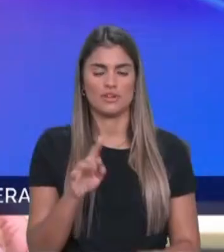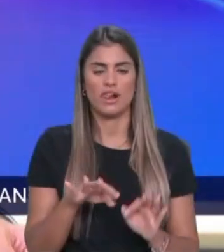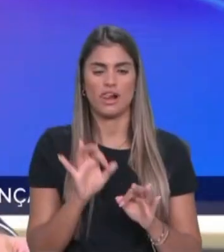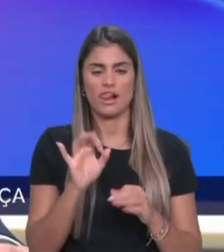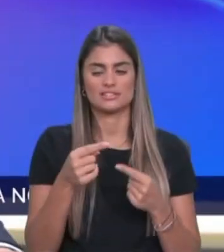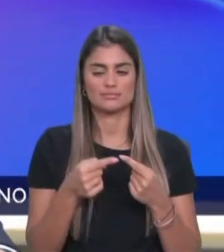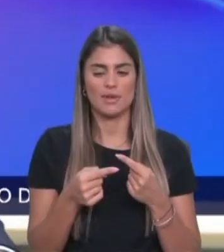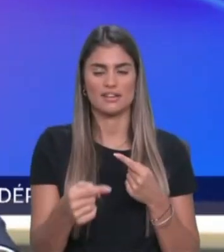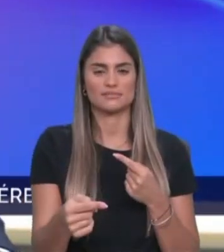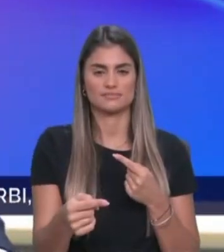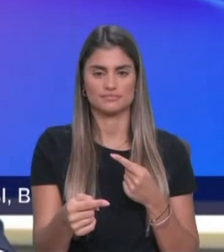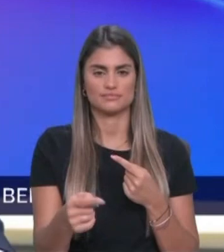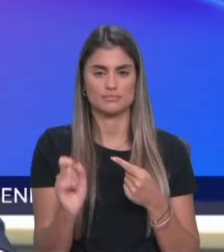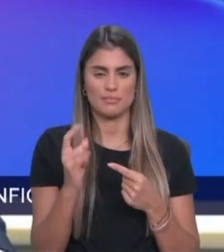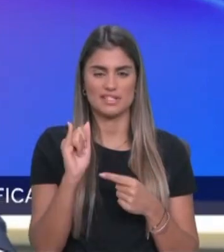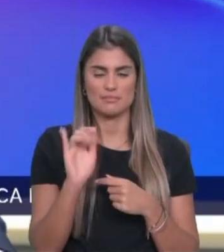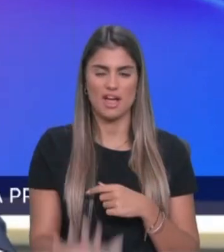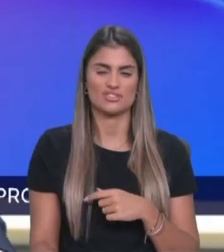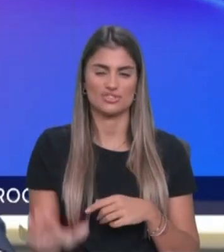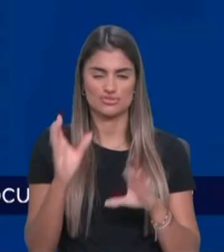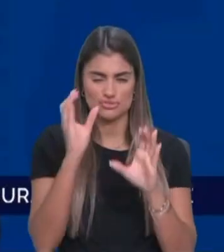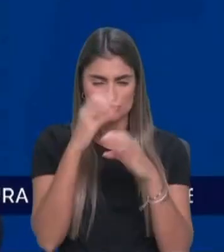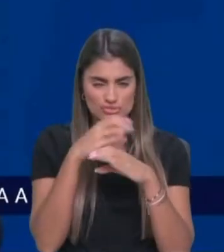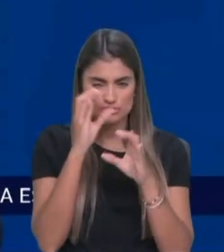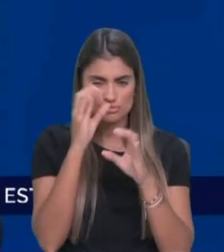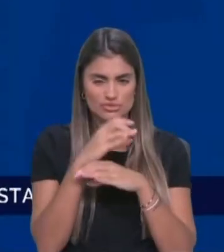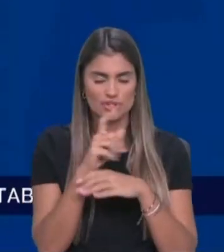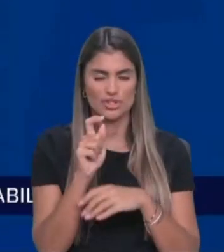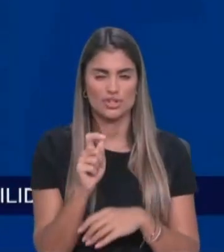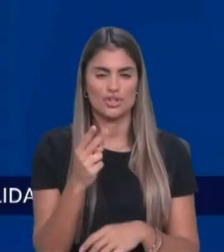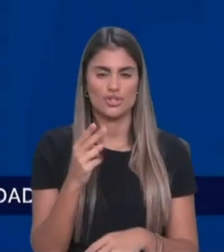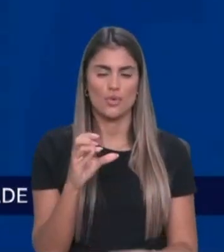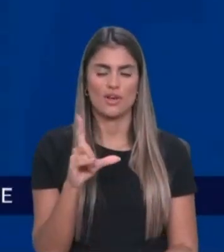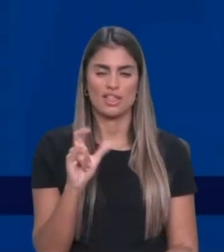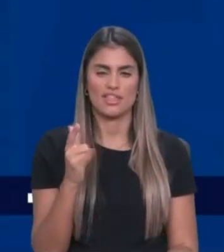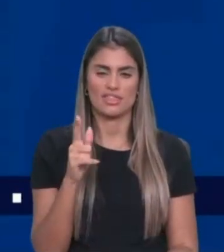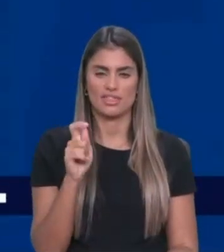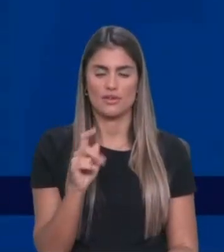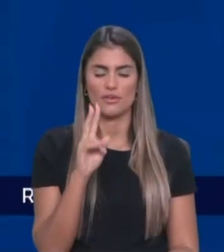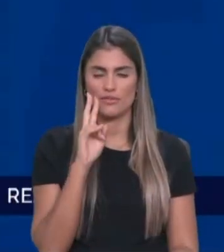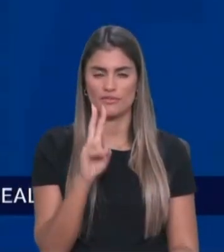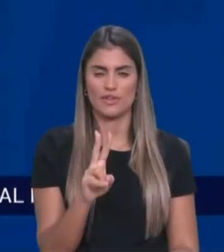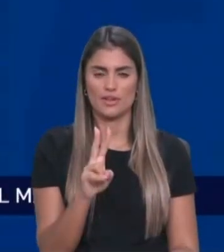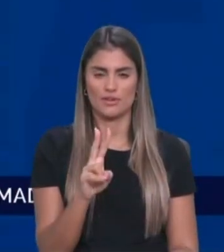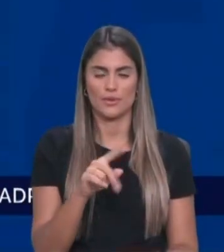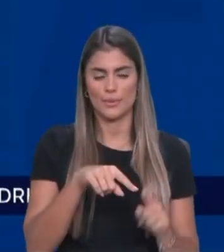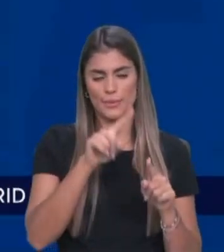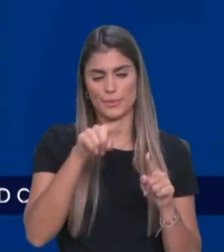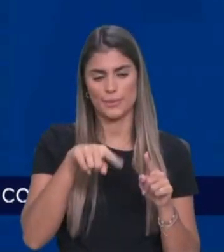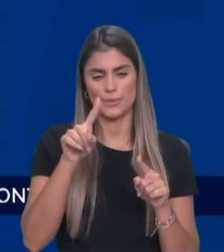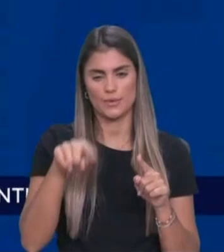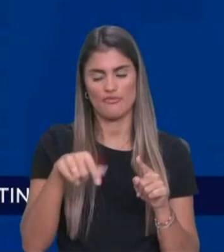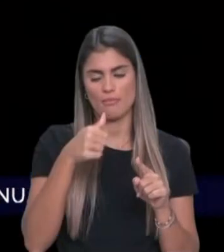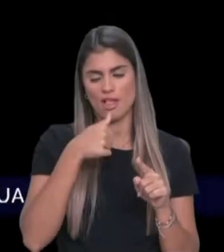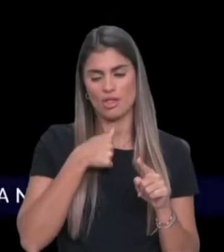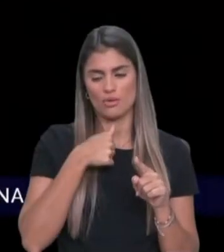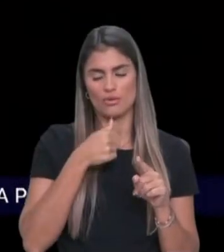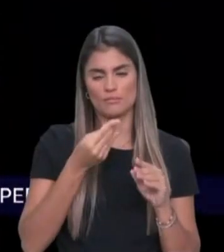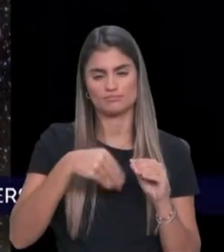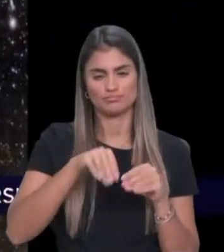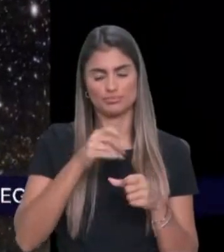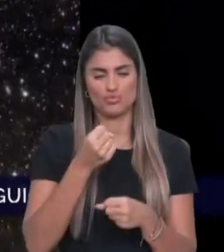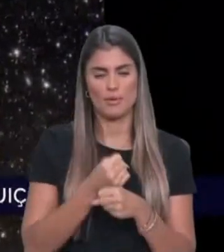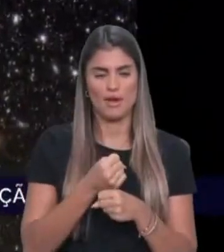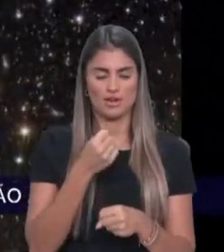semana. São as primeiras imagens do telescópio espacial Euclide. Olha para o universo no comprimento de onda do infravermelho, vai complementar o trabalho